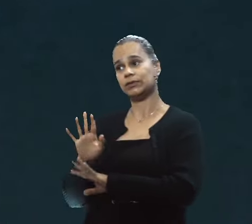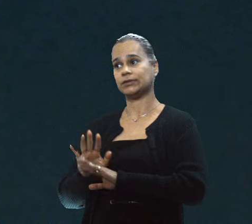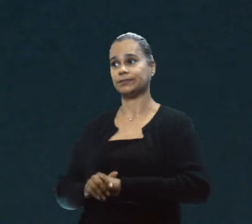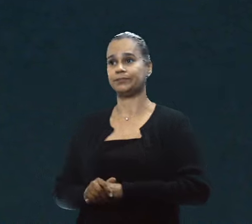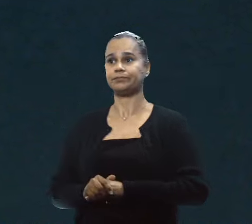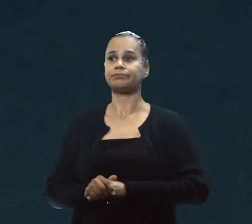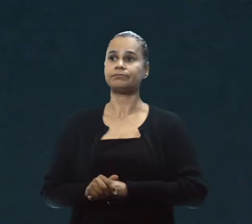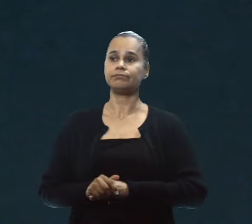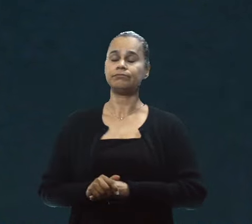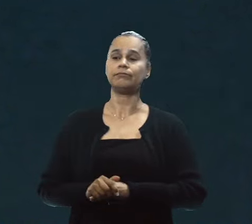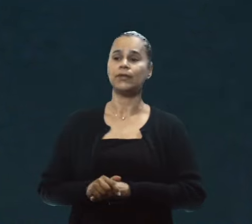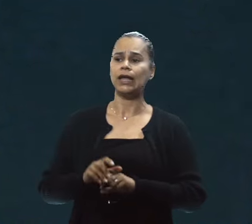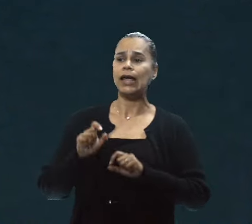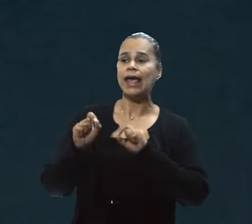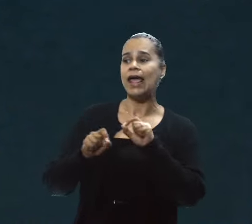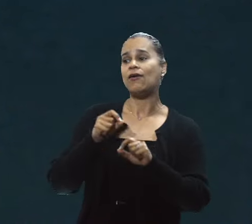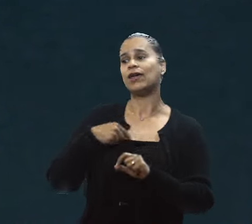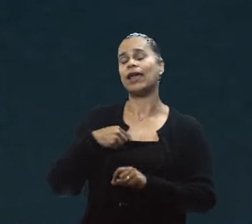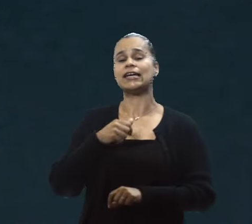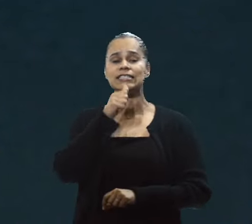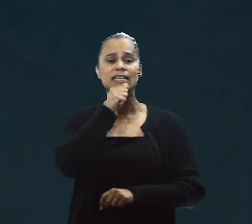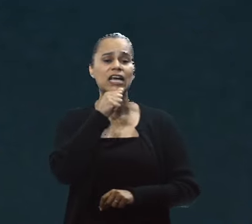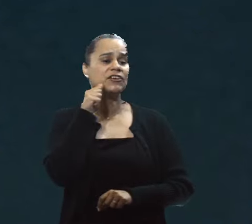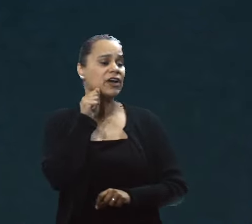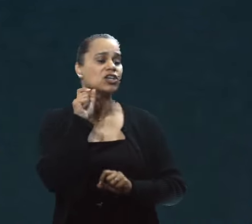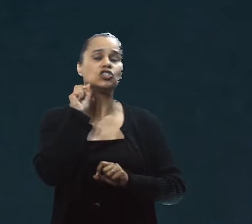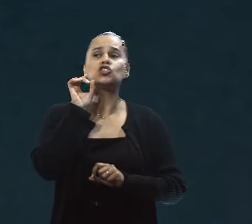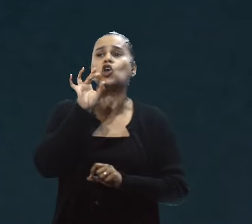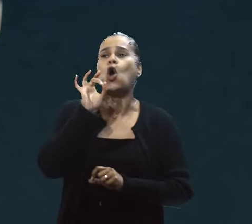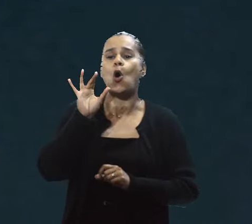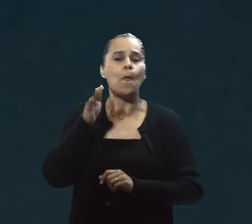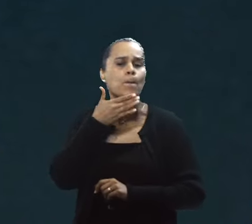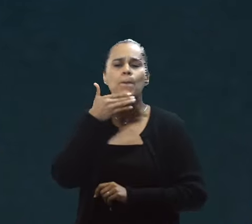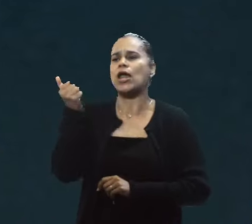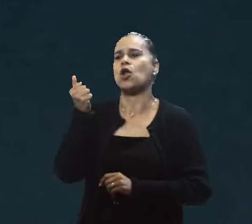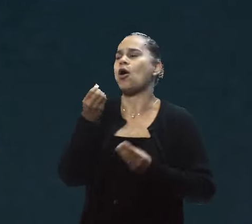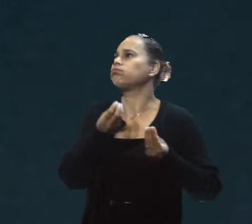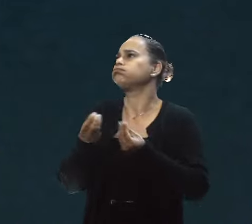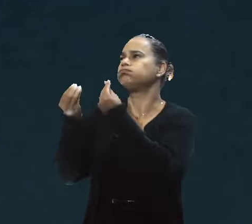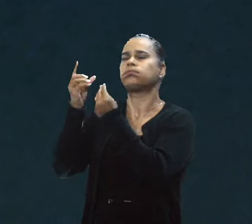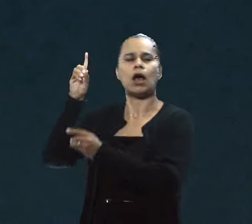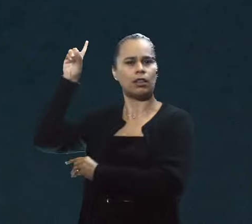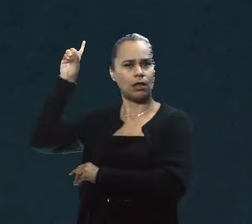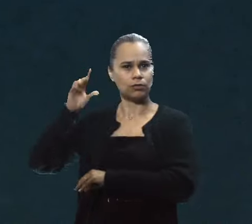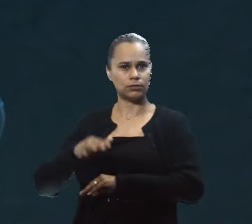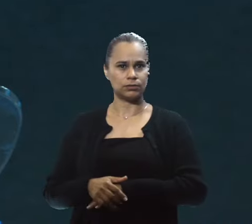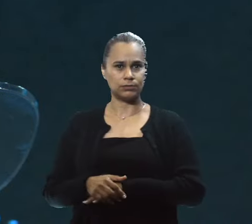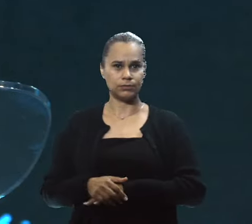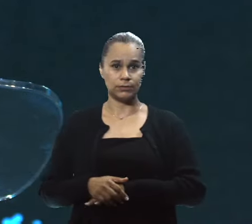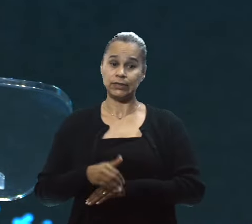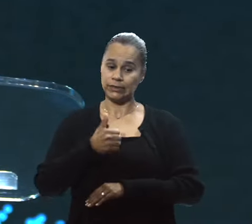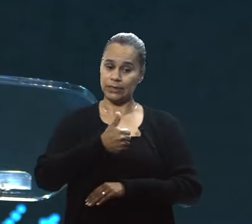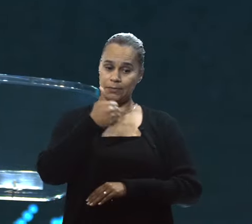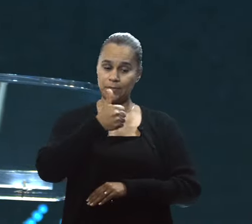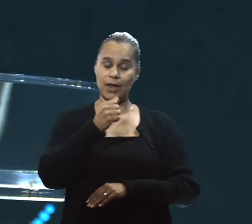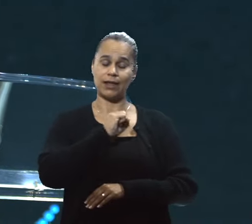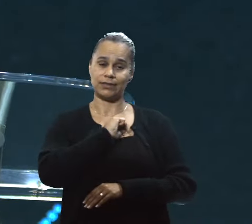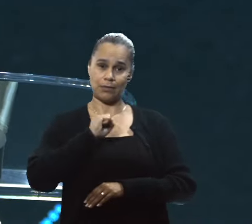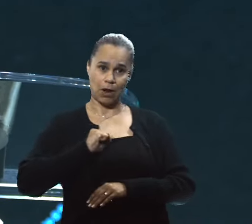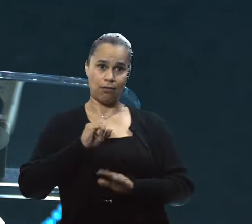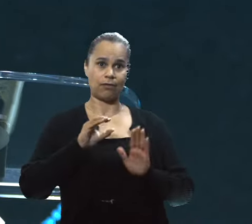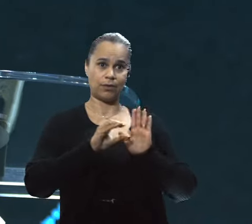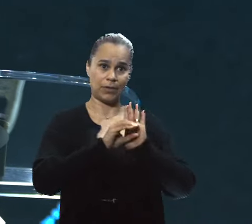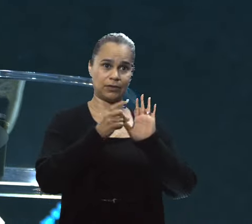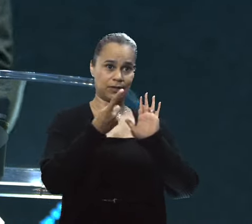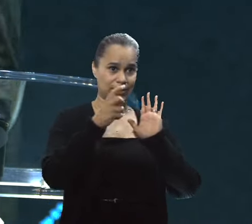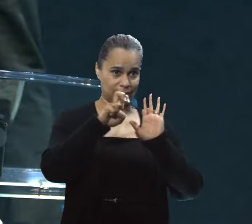Saul disse que era para sacrificar o melhor para Deus. E aí 1 Samuel 15, 22, talvez